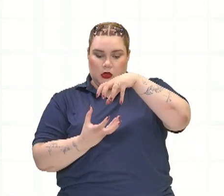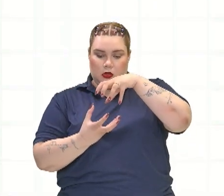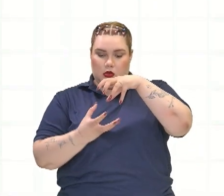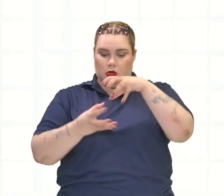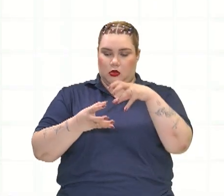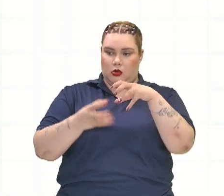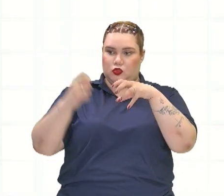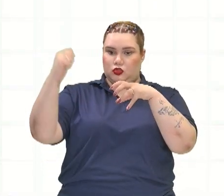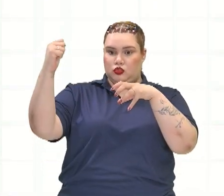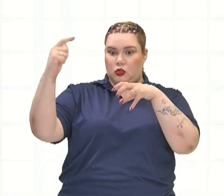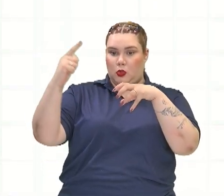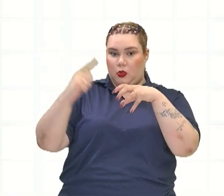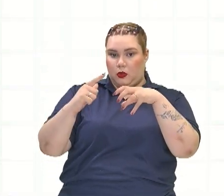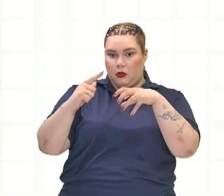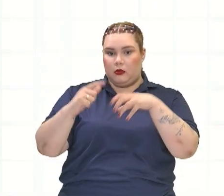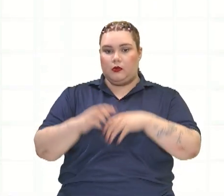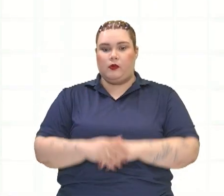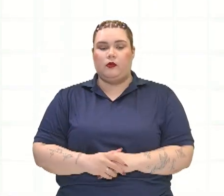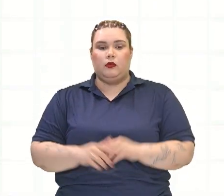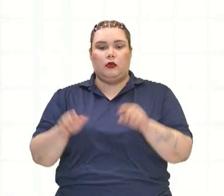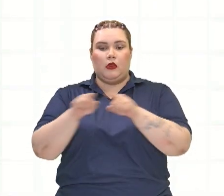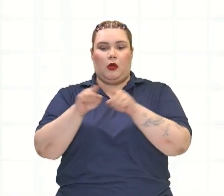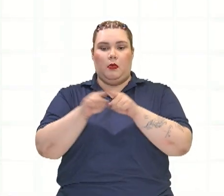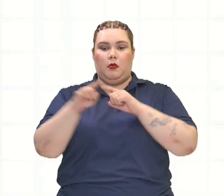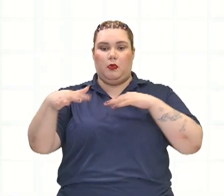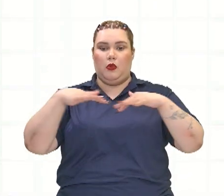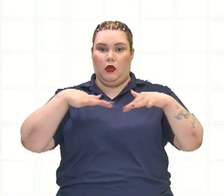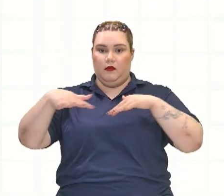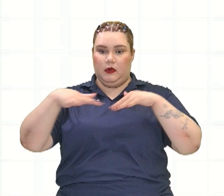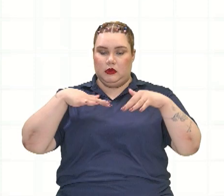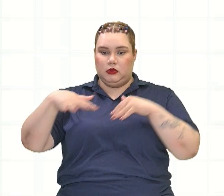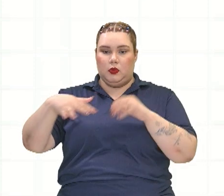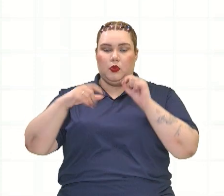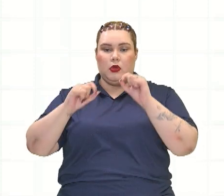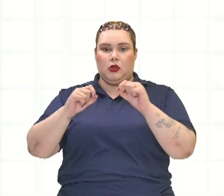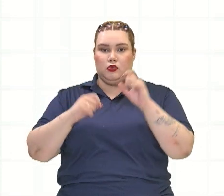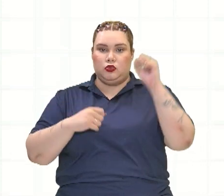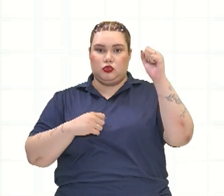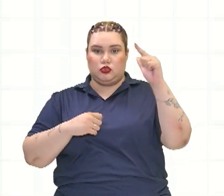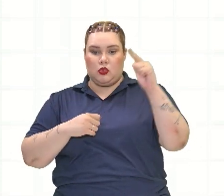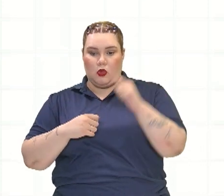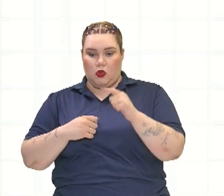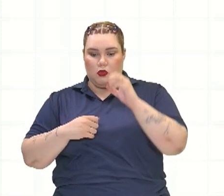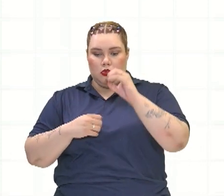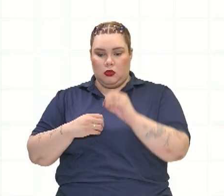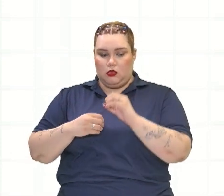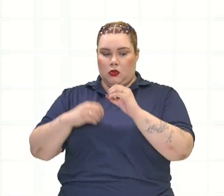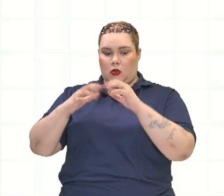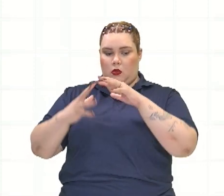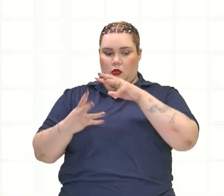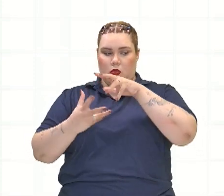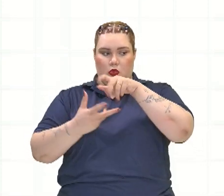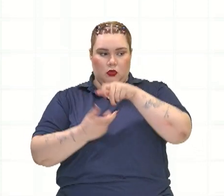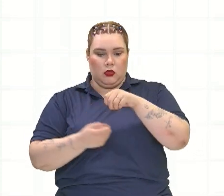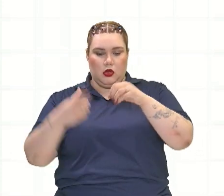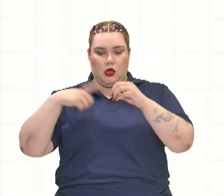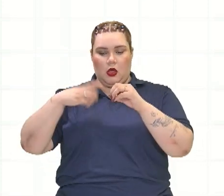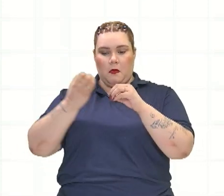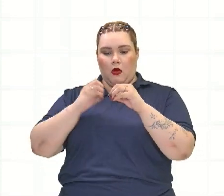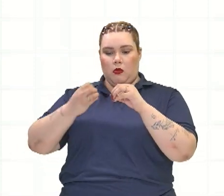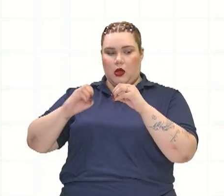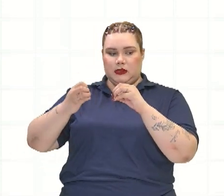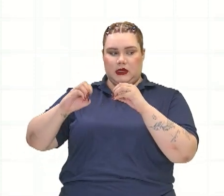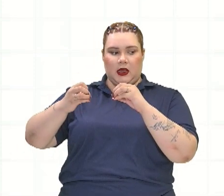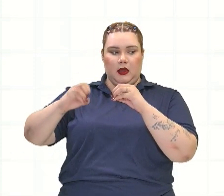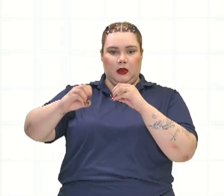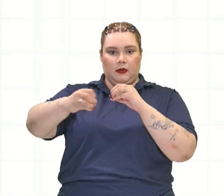solares, e por conta do movimento de translação, que é o movimento que a gente faz aí, que